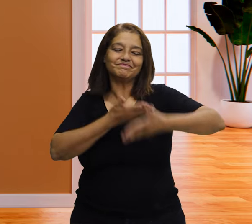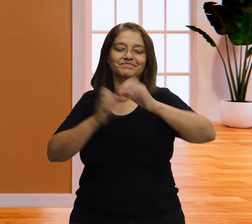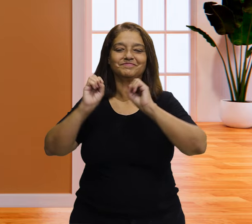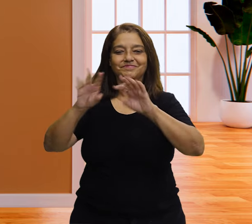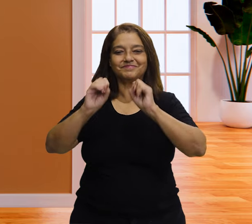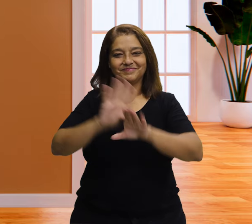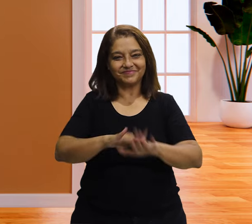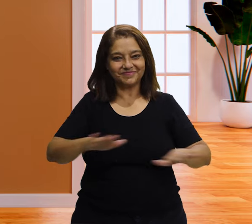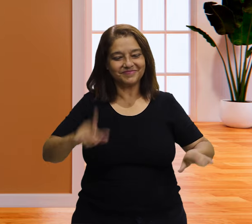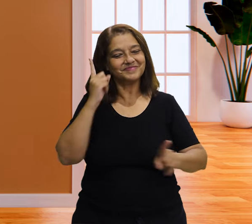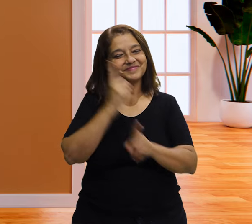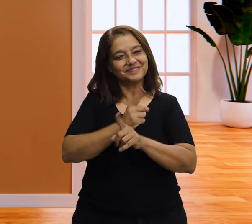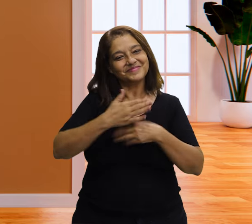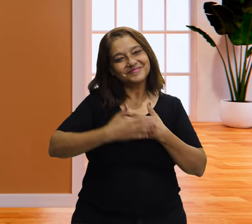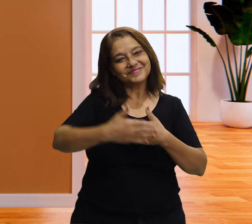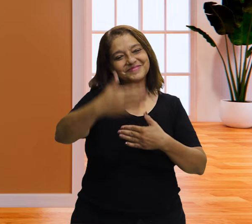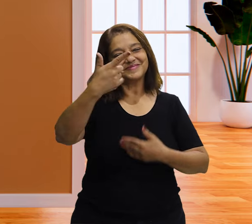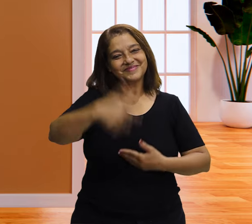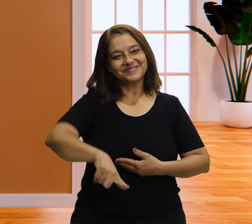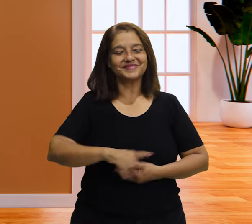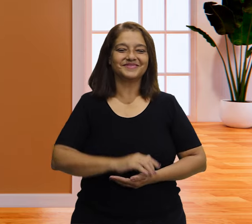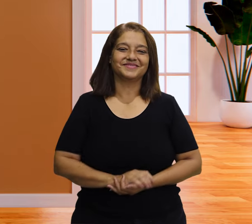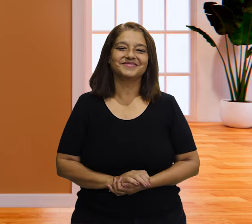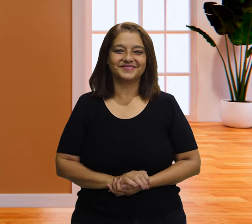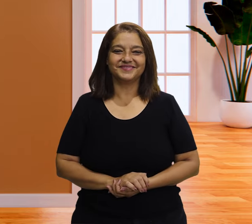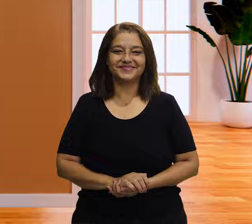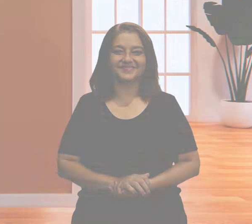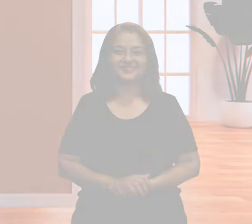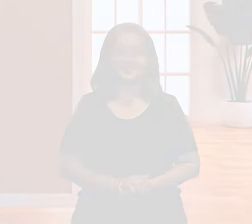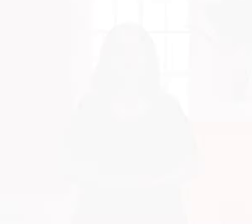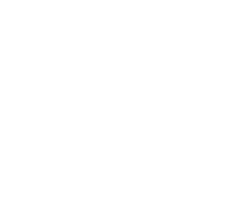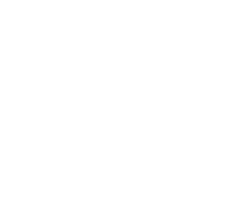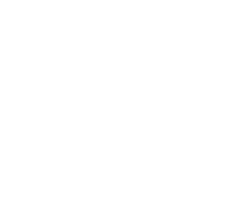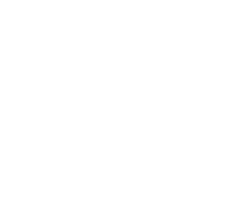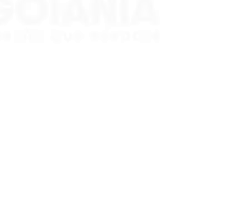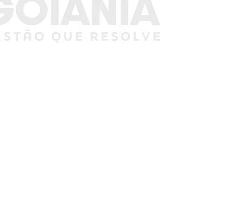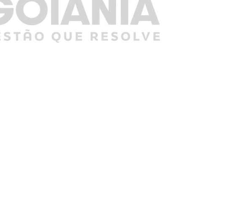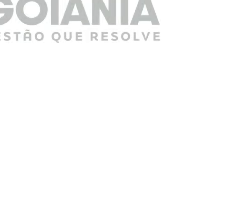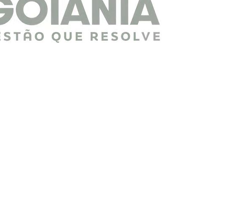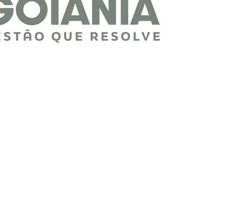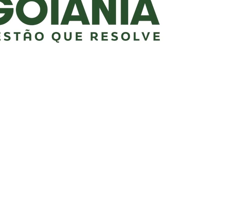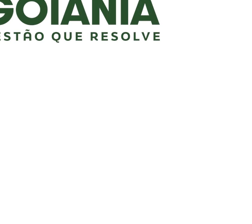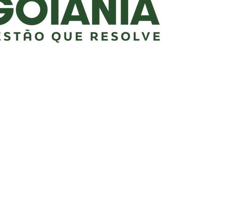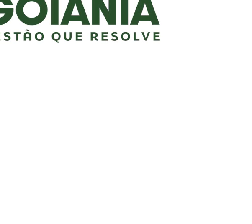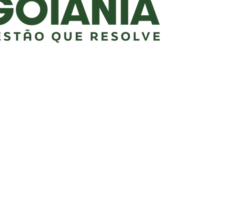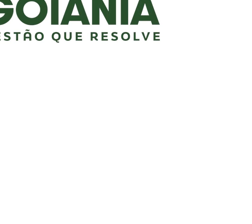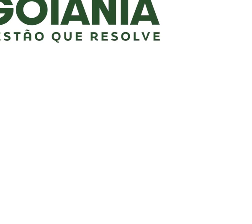Educação Infantil. Até o próximo vídeo.